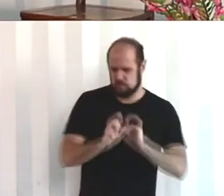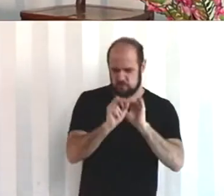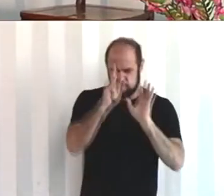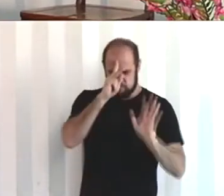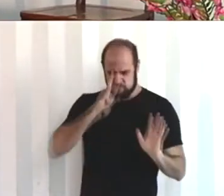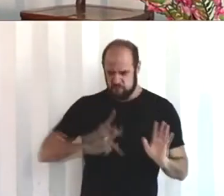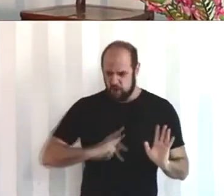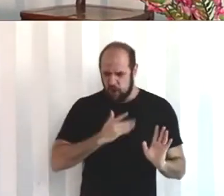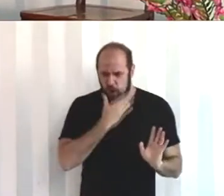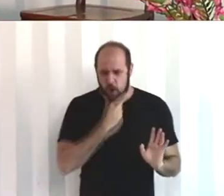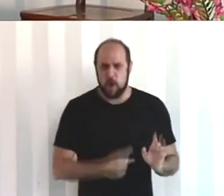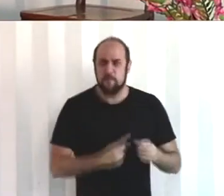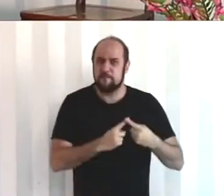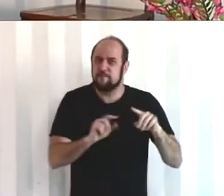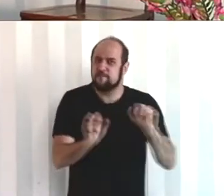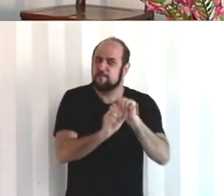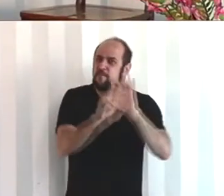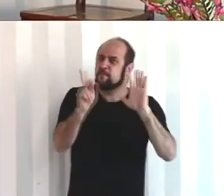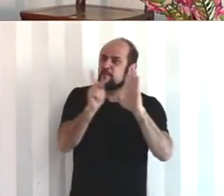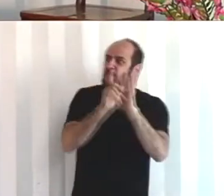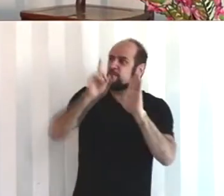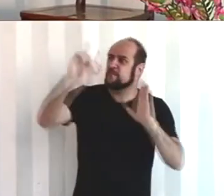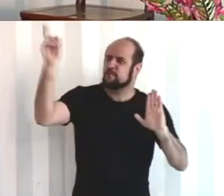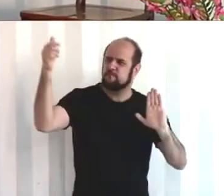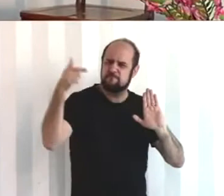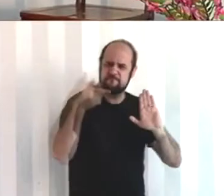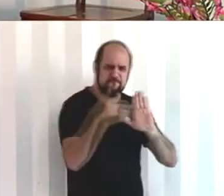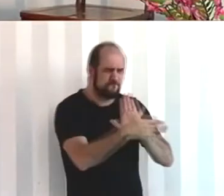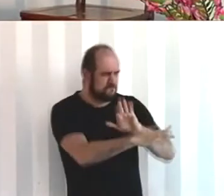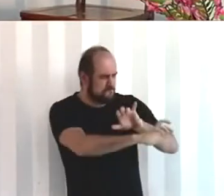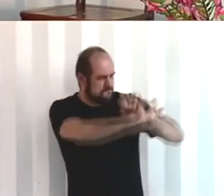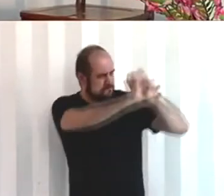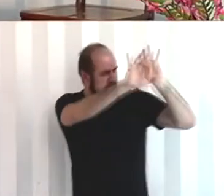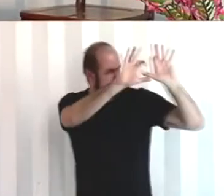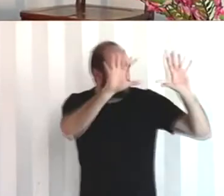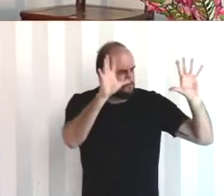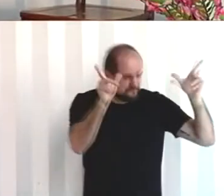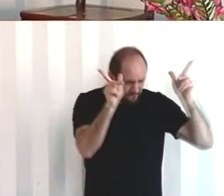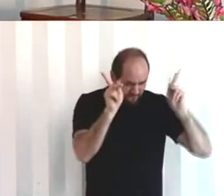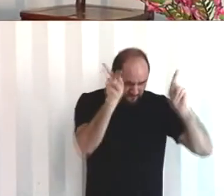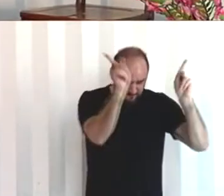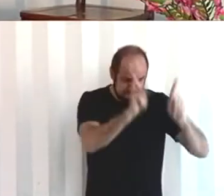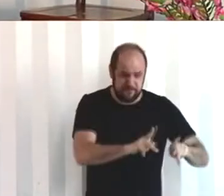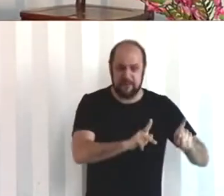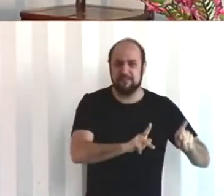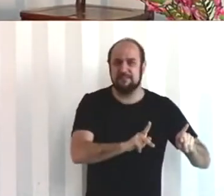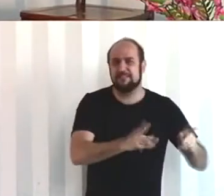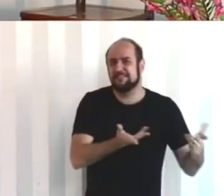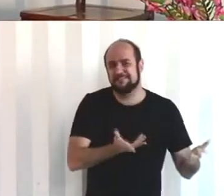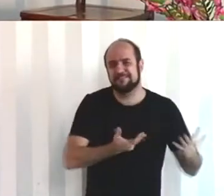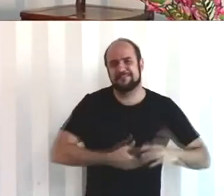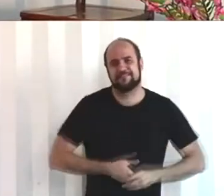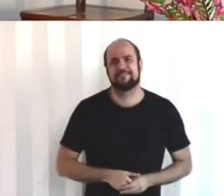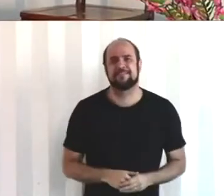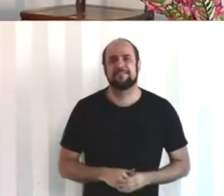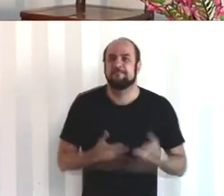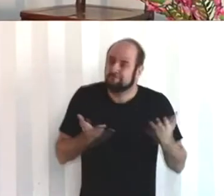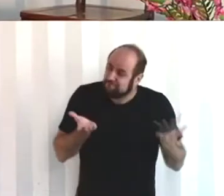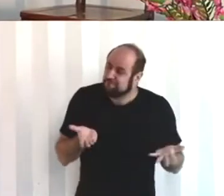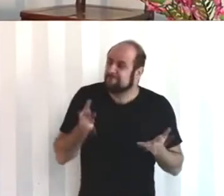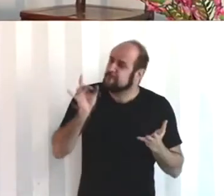daquele que habita, aquele que enche o lugar com a sua majestade e a sua presença. Por isso, irmãos, só lhe deu